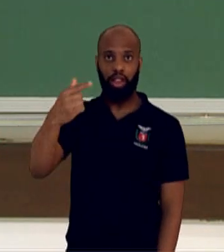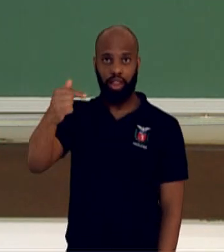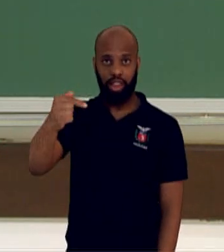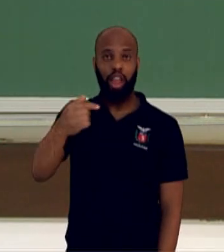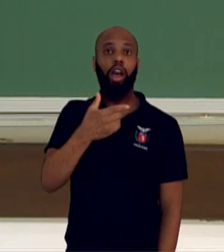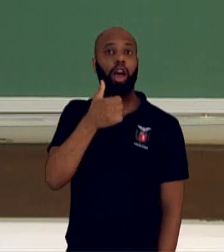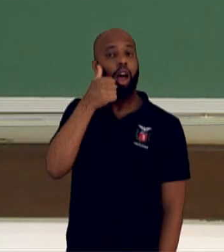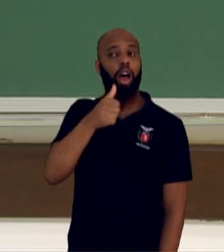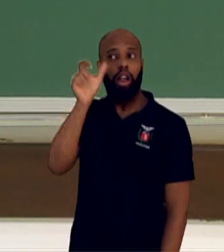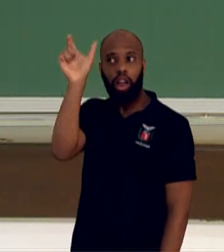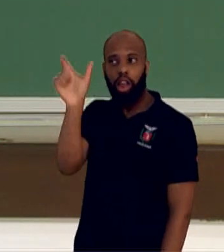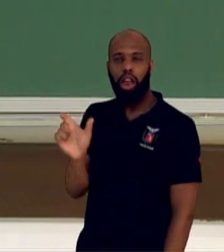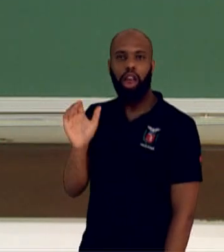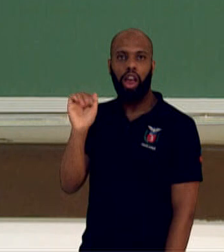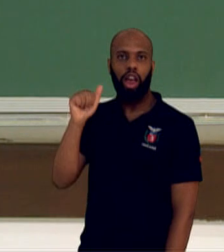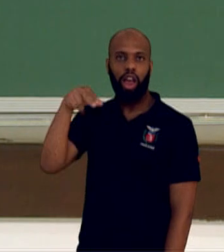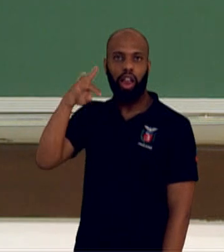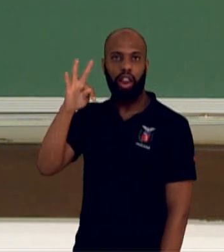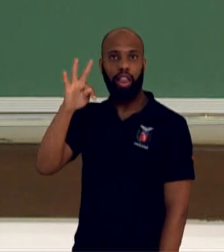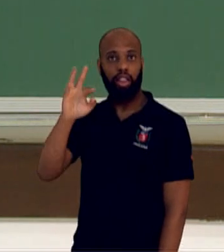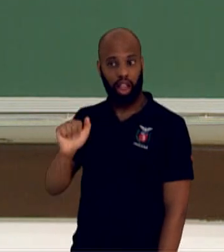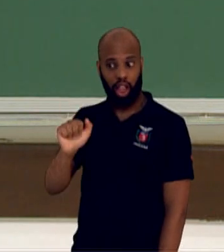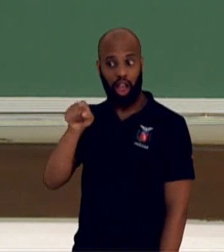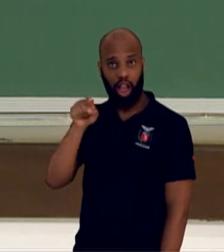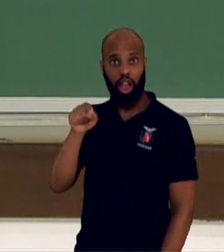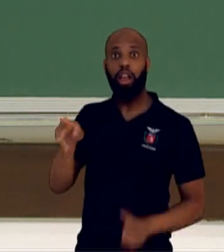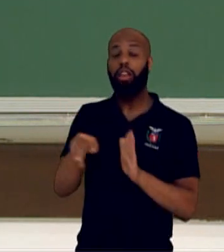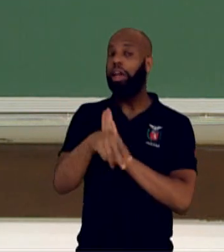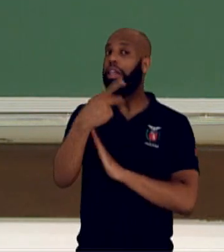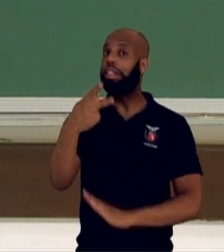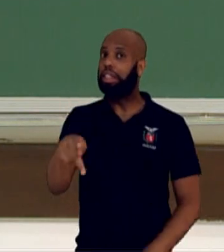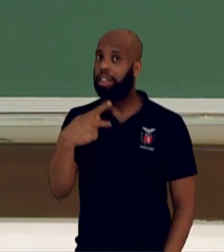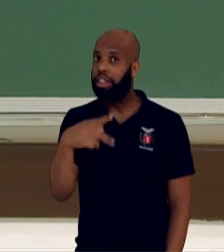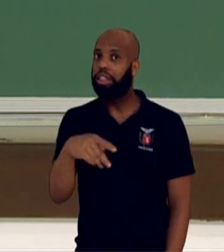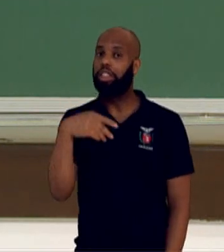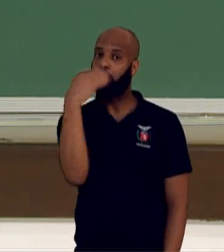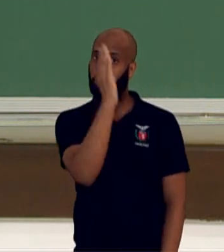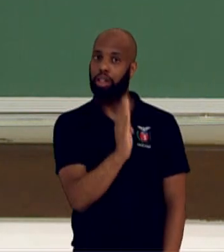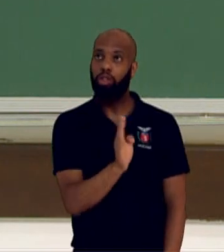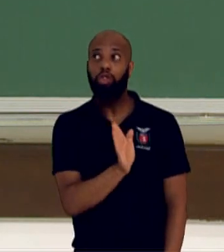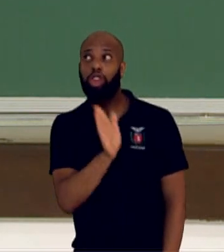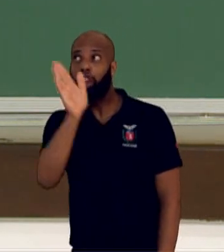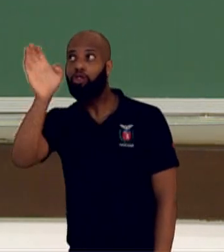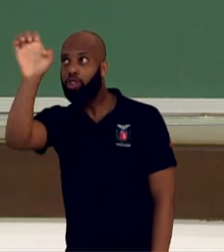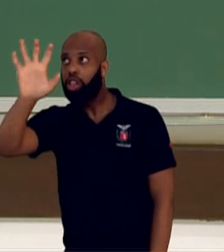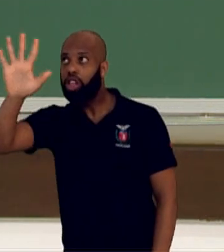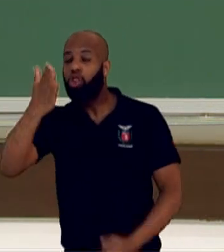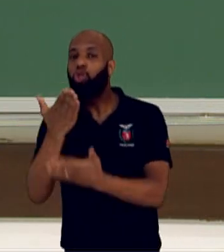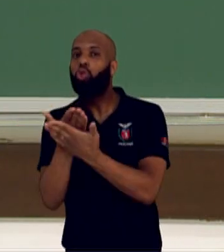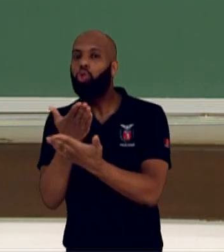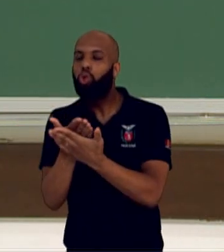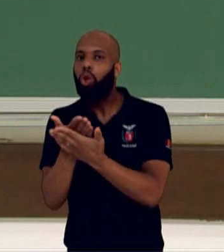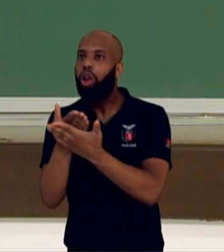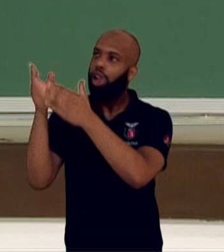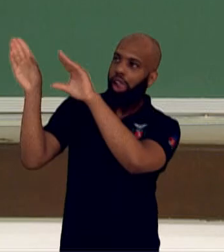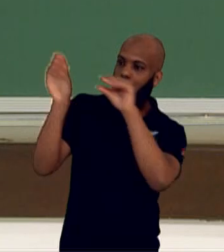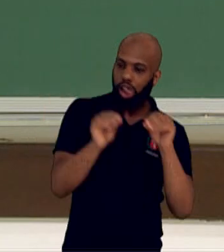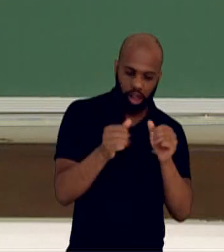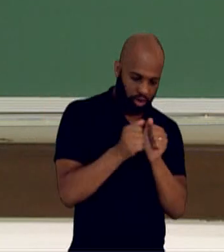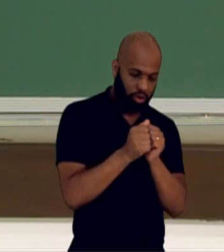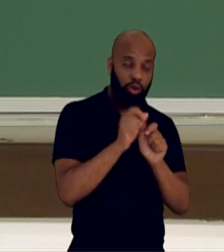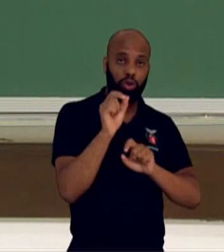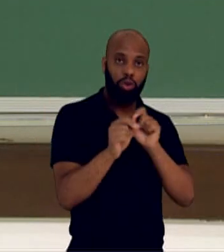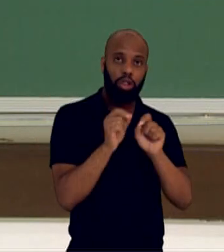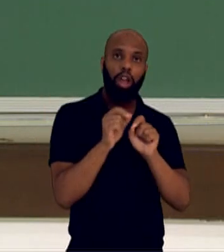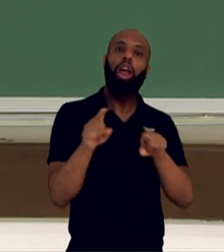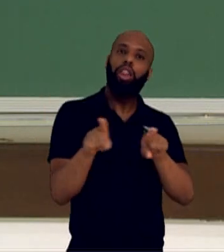Malfatti. Anita Malfatti era uma artista brasileira que foi estudar arte na Europa e trouxe com ela, pessoal,